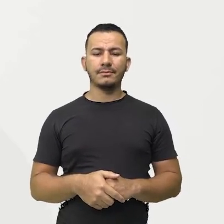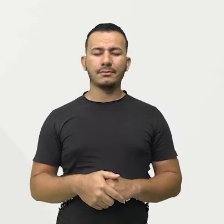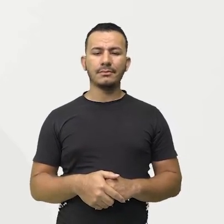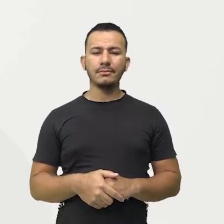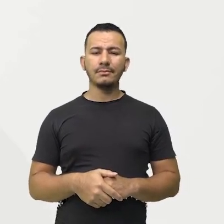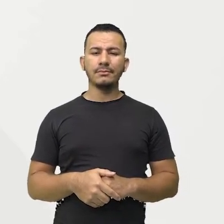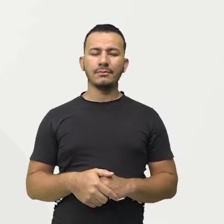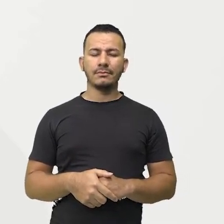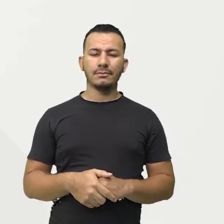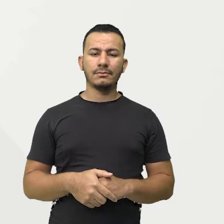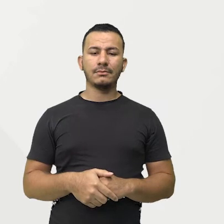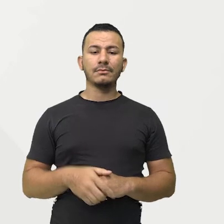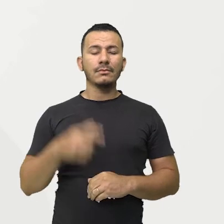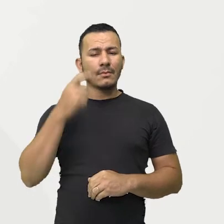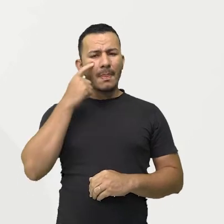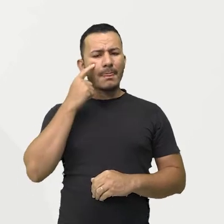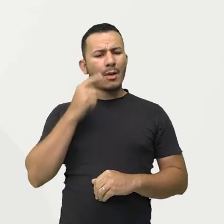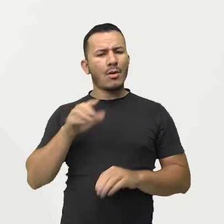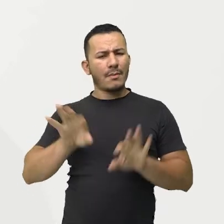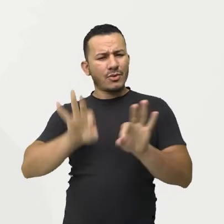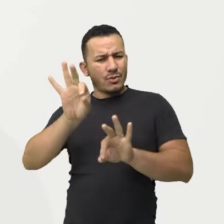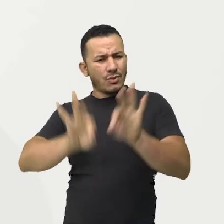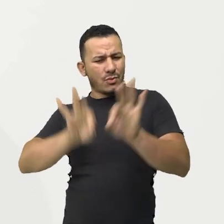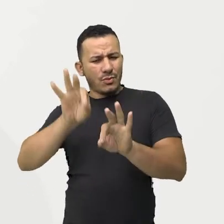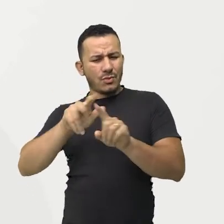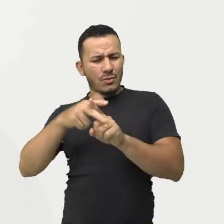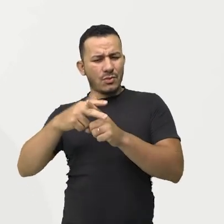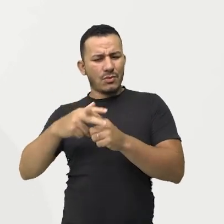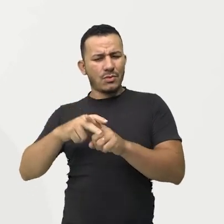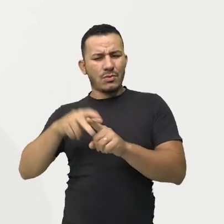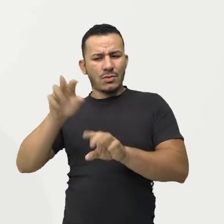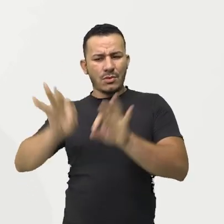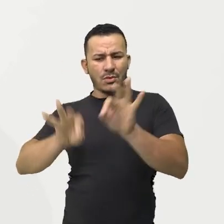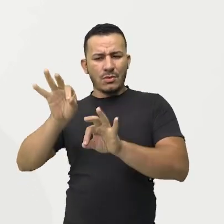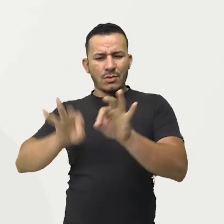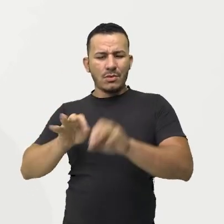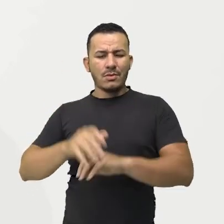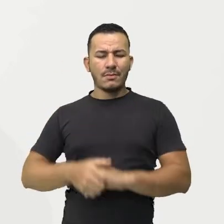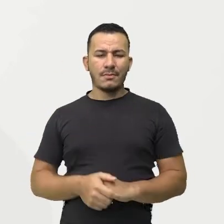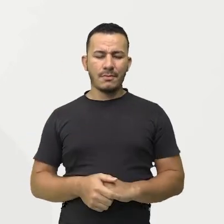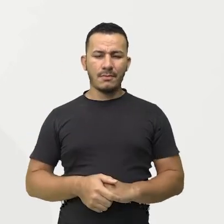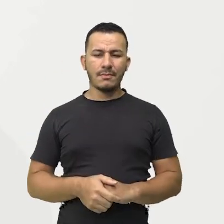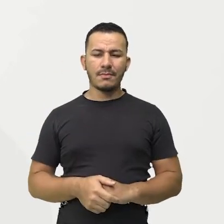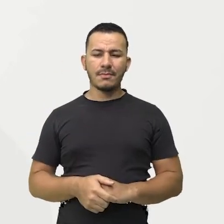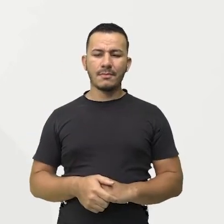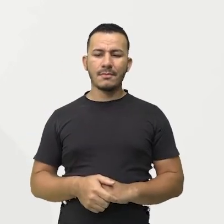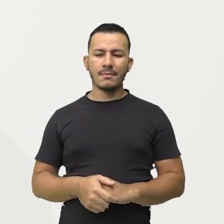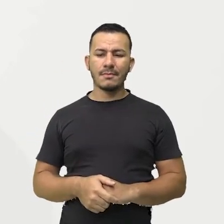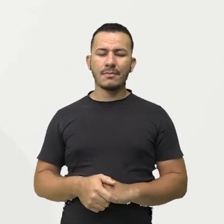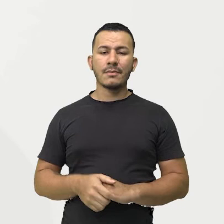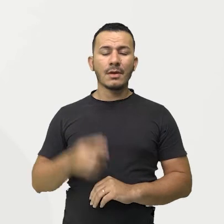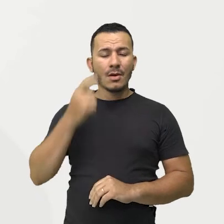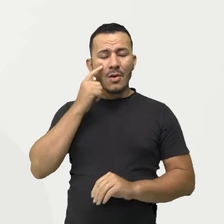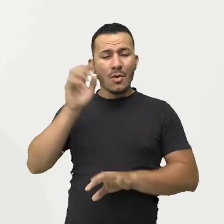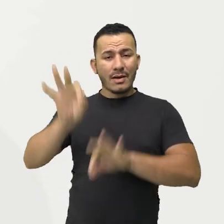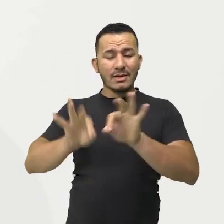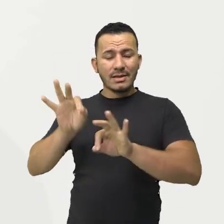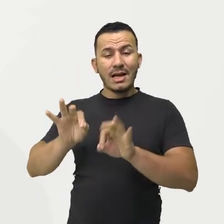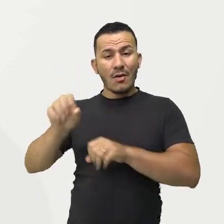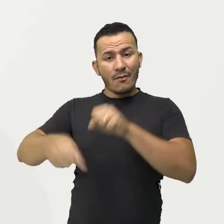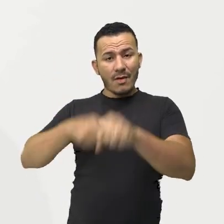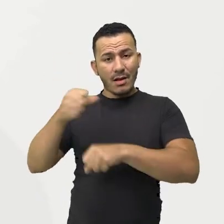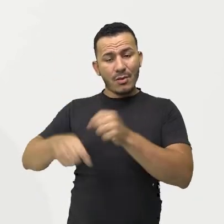Muito bem, alunos, vamos fazer um ajustezinho aqui, o professor se equivocou aqui no valor da bicicleta, né? Olha só, vamos fazer o nosso ajuste